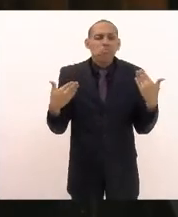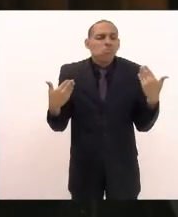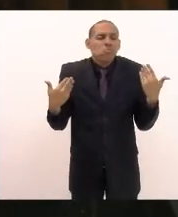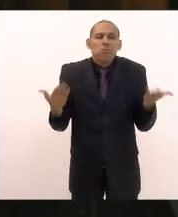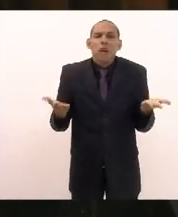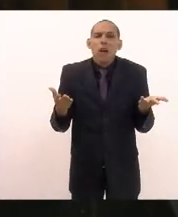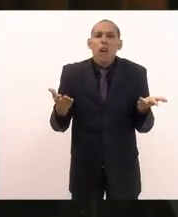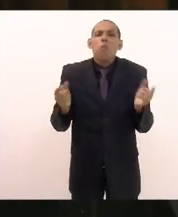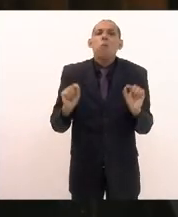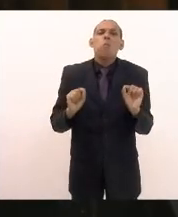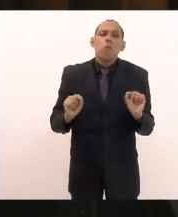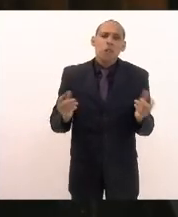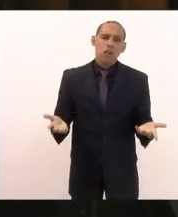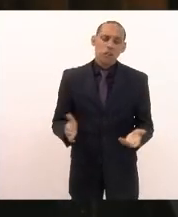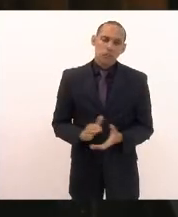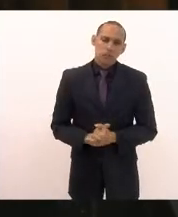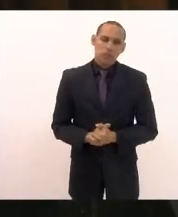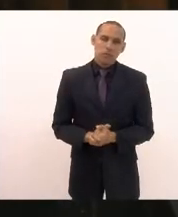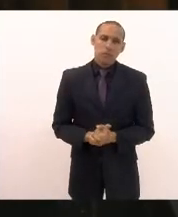é.